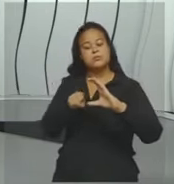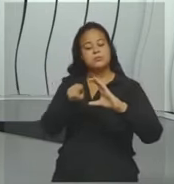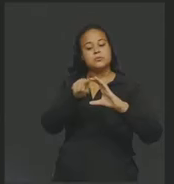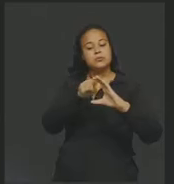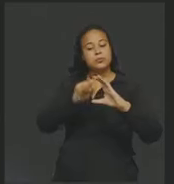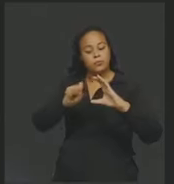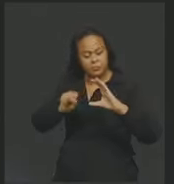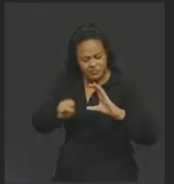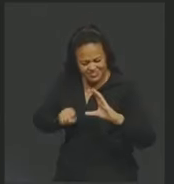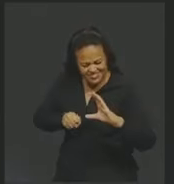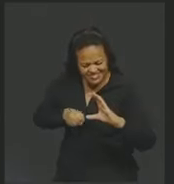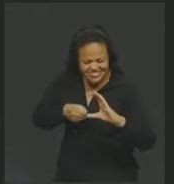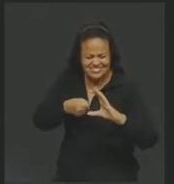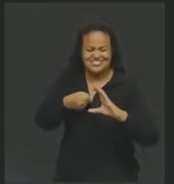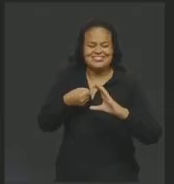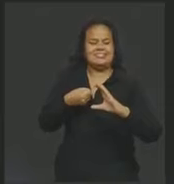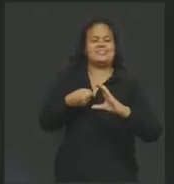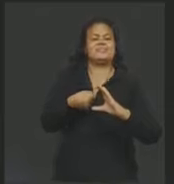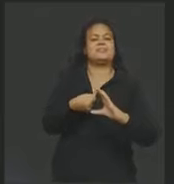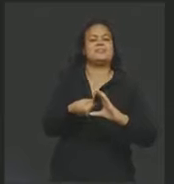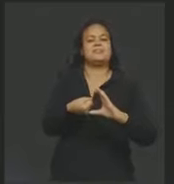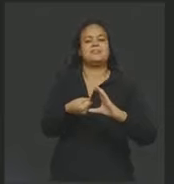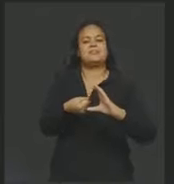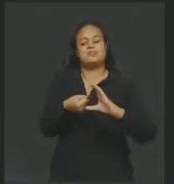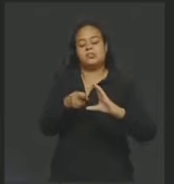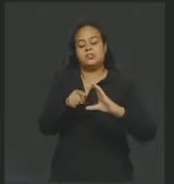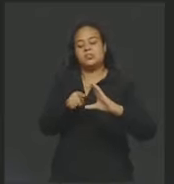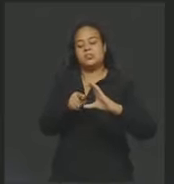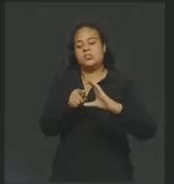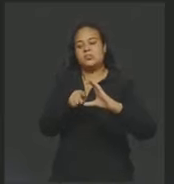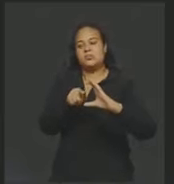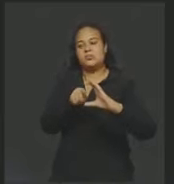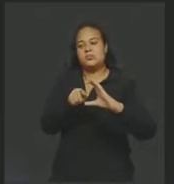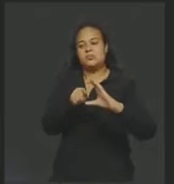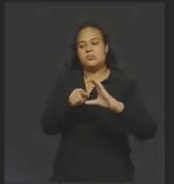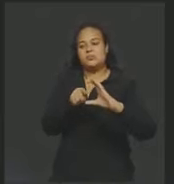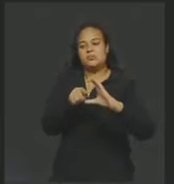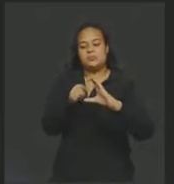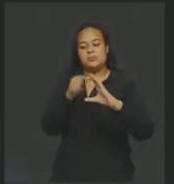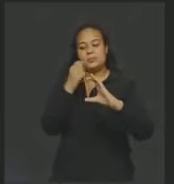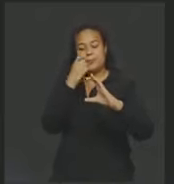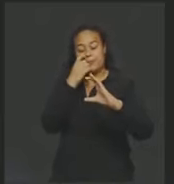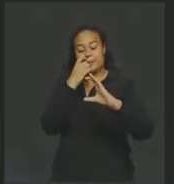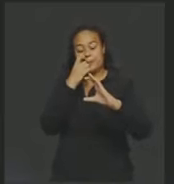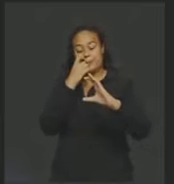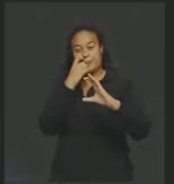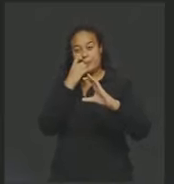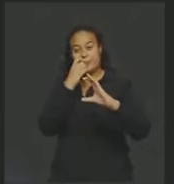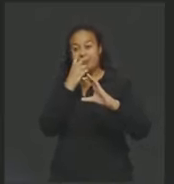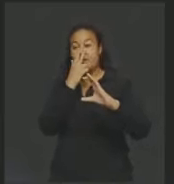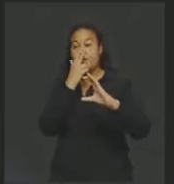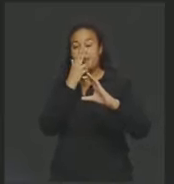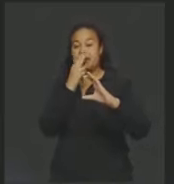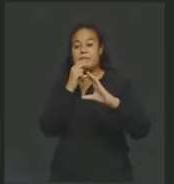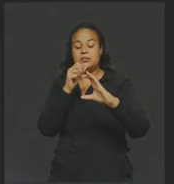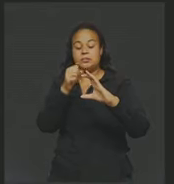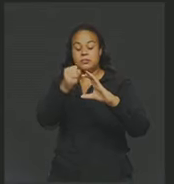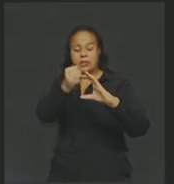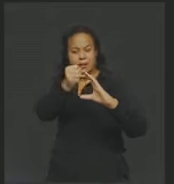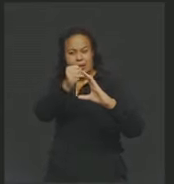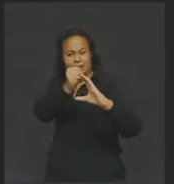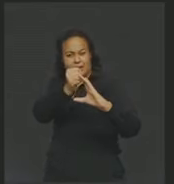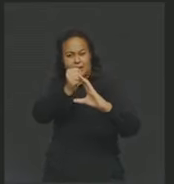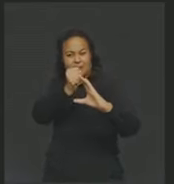forças aplicadas em sua borda, a um eixo fixo no centro, tal como uma alavanca. Então, a roda,